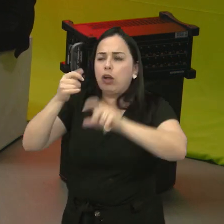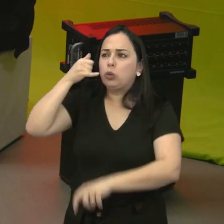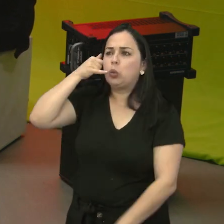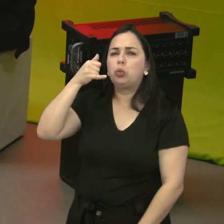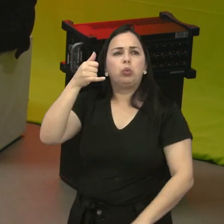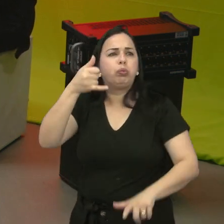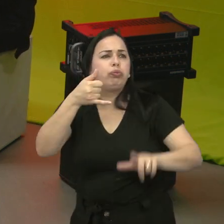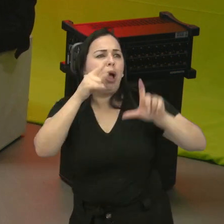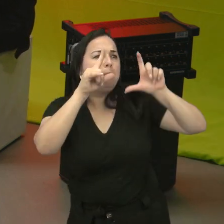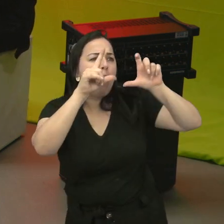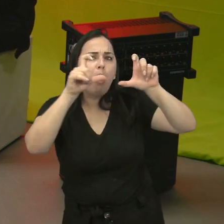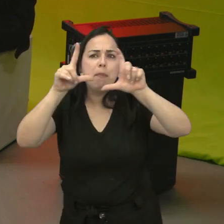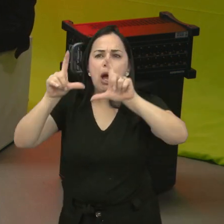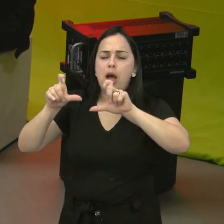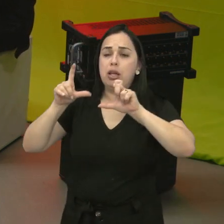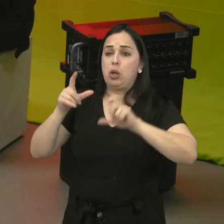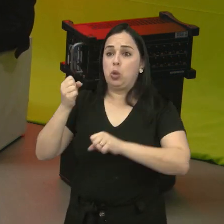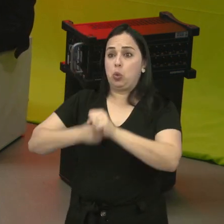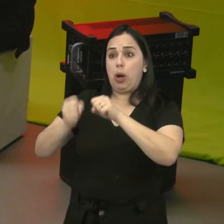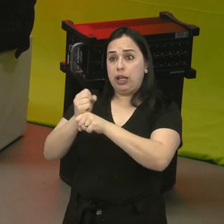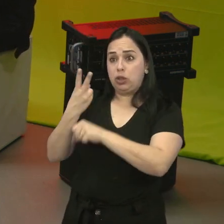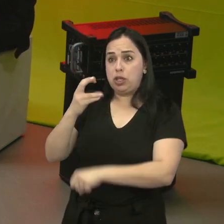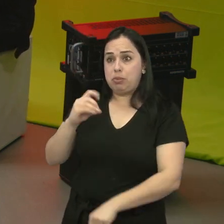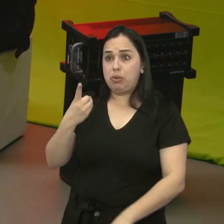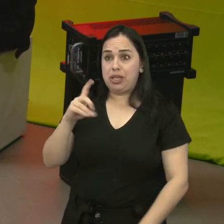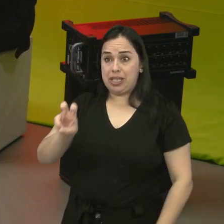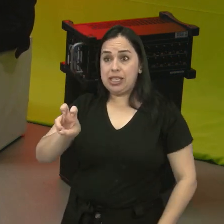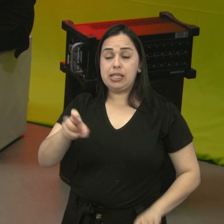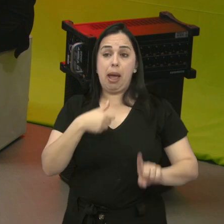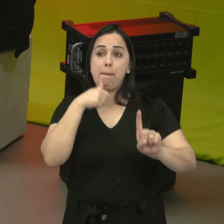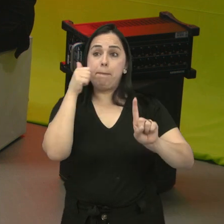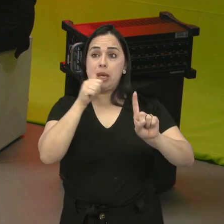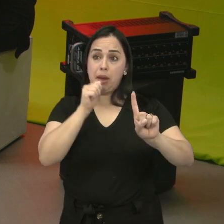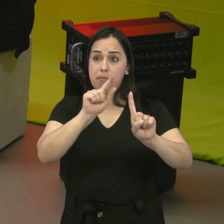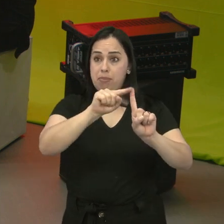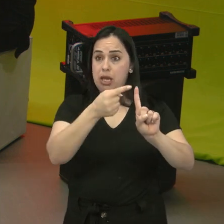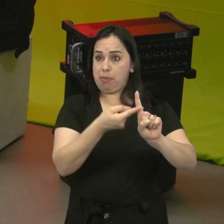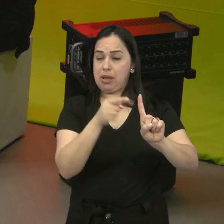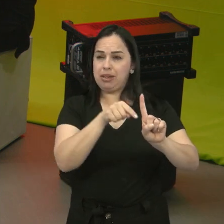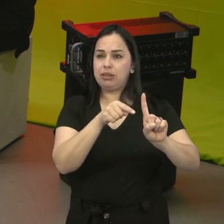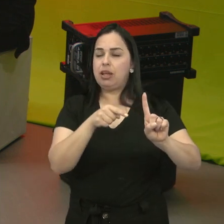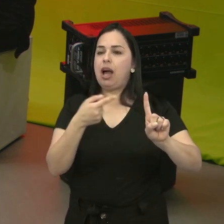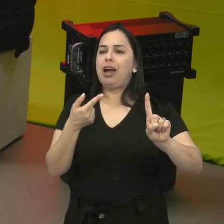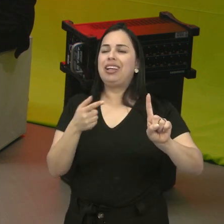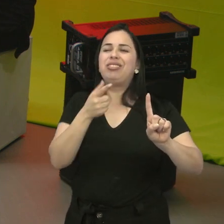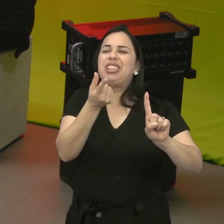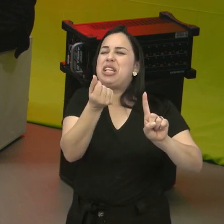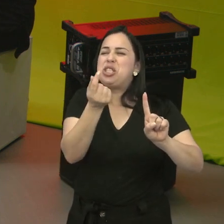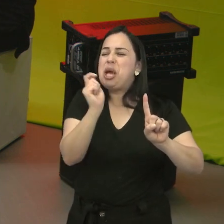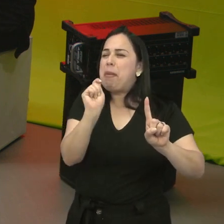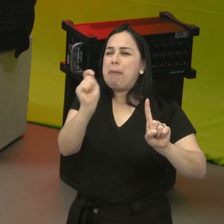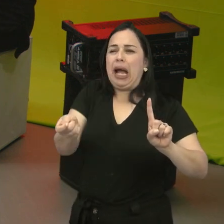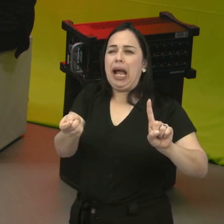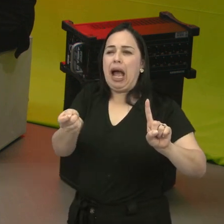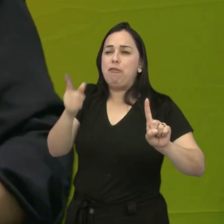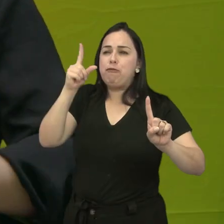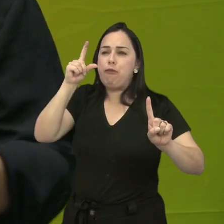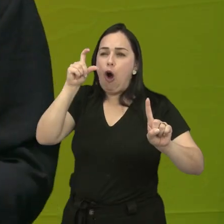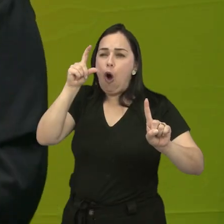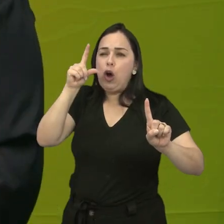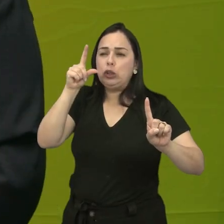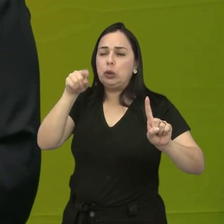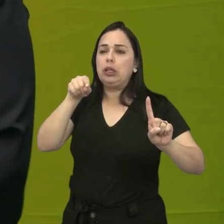lugares. E aí, nessa época, em 2015, uma amiga minha engravidou, aí ela não tinha grana pra fazer ensaio, enfim, a gente arrumou uma